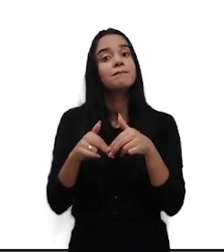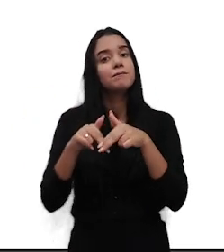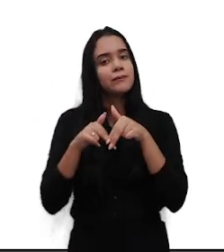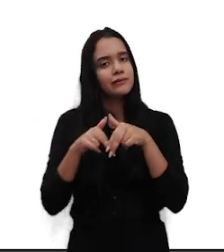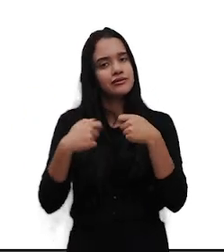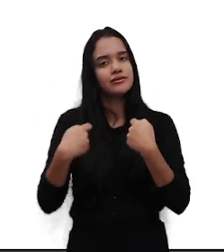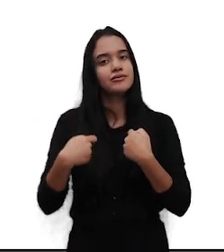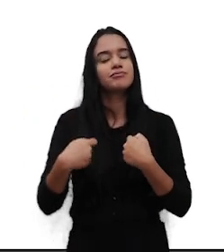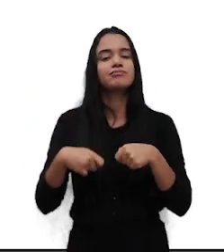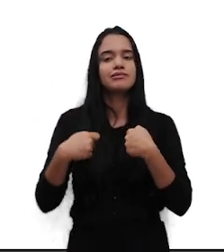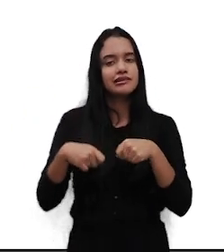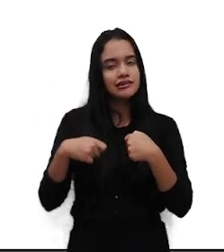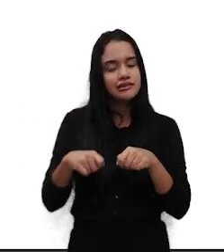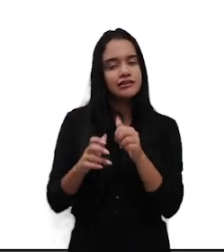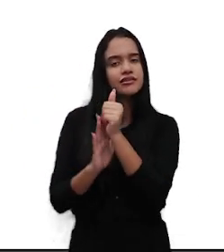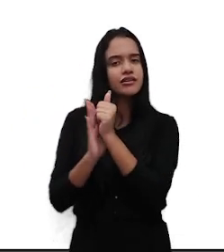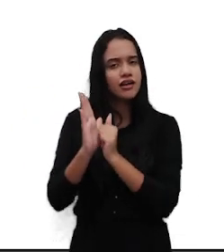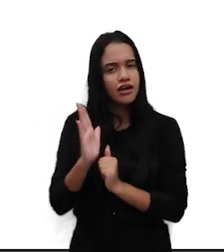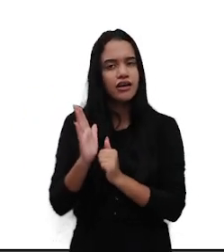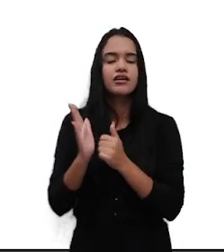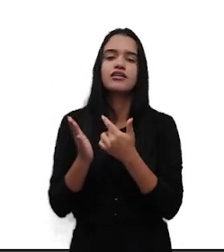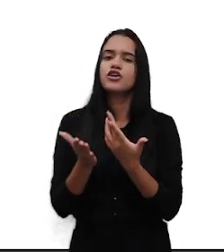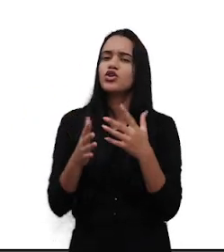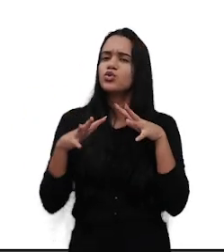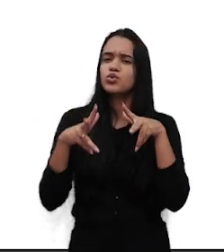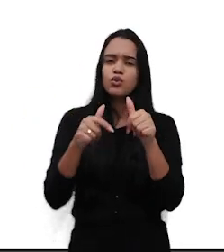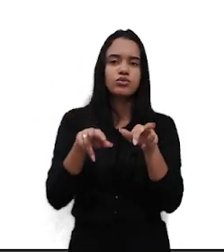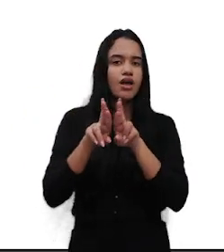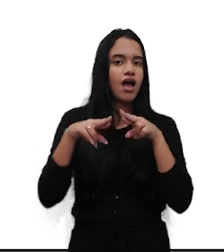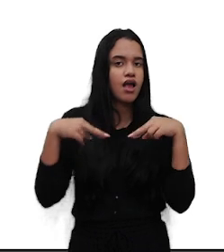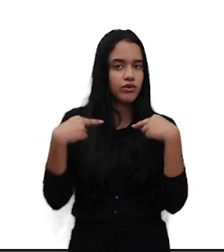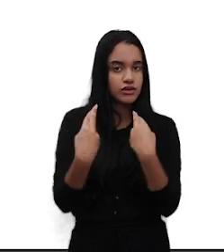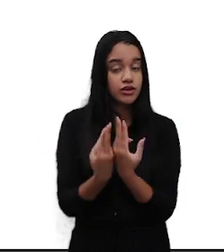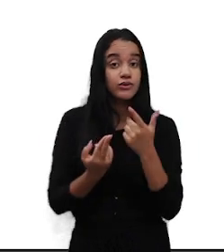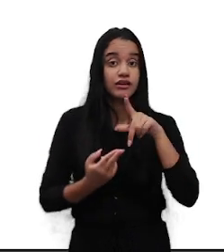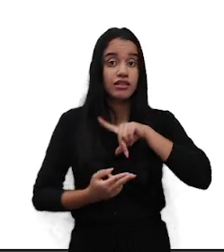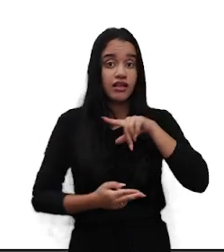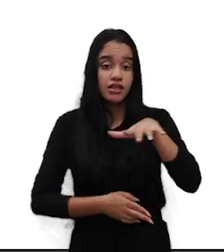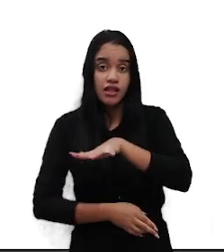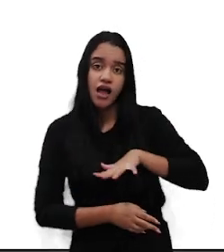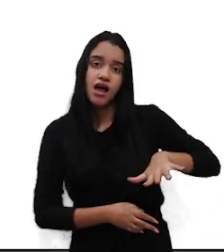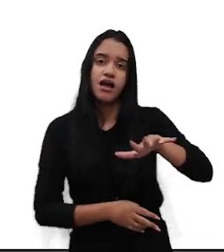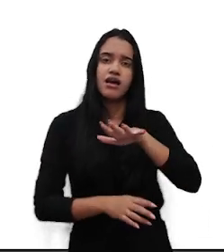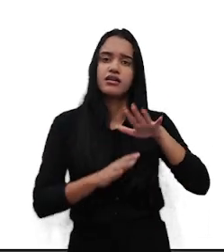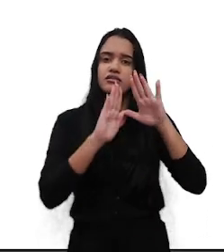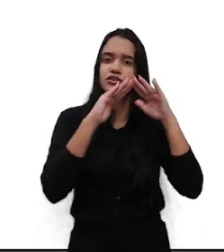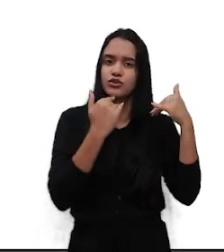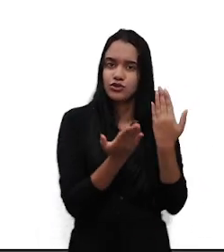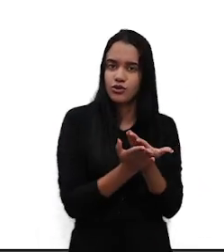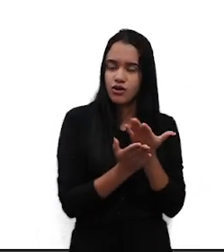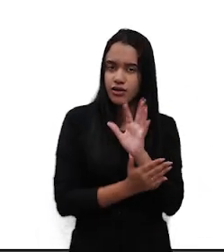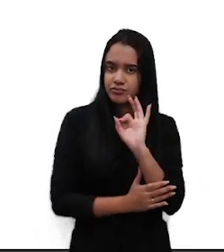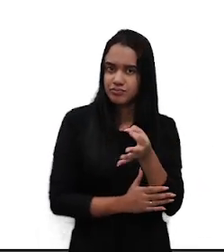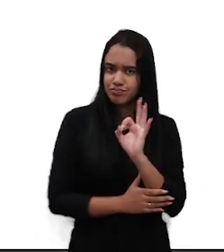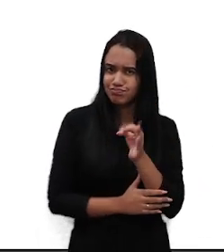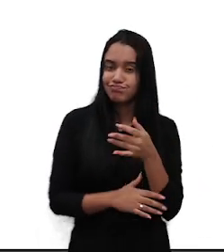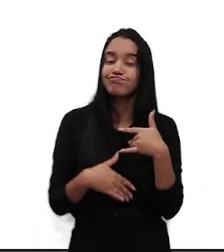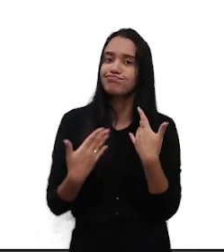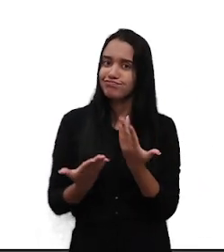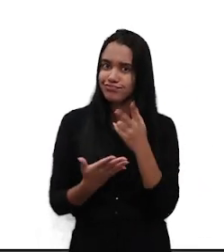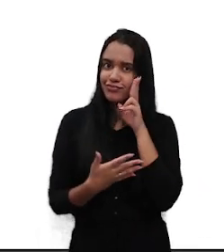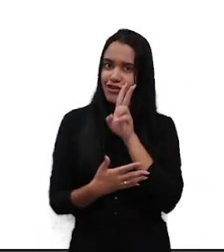gente registrar todo tipo de reunião que houve dentro do ambiente escolar. Exato, e bem como ela bem